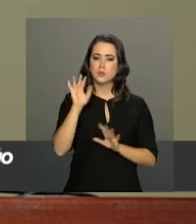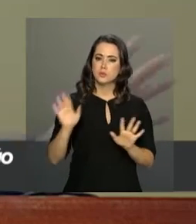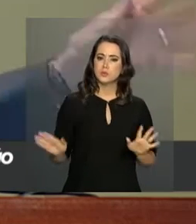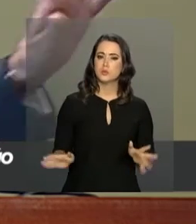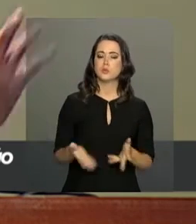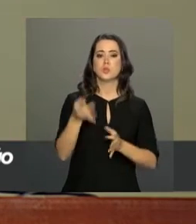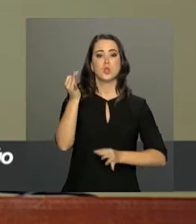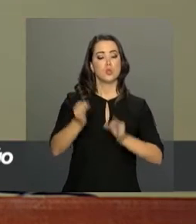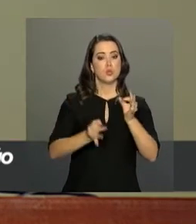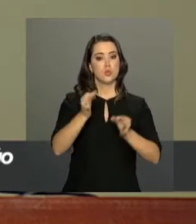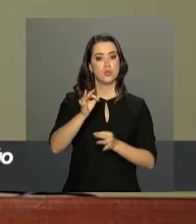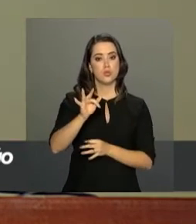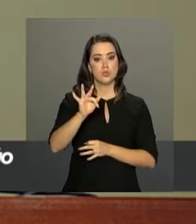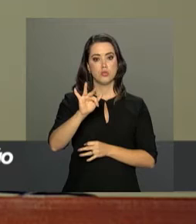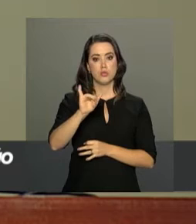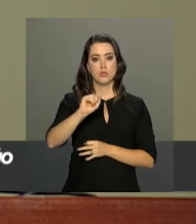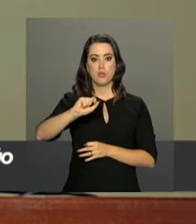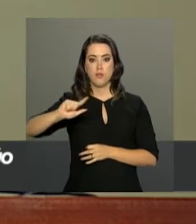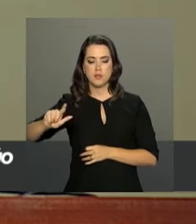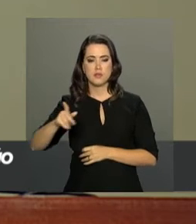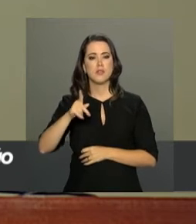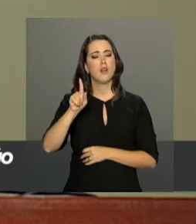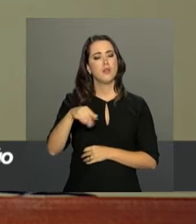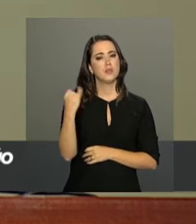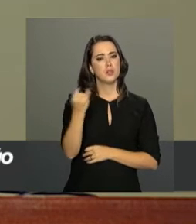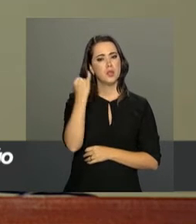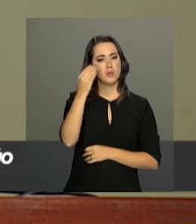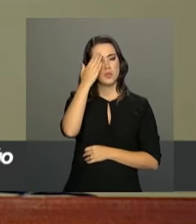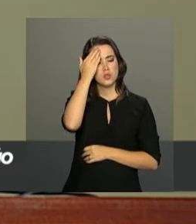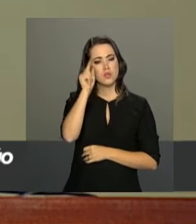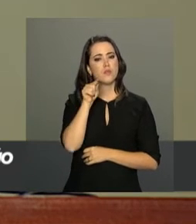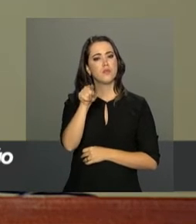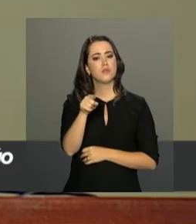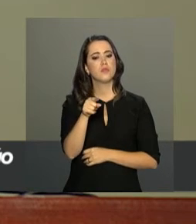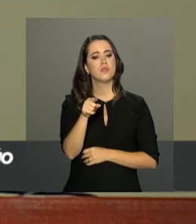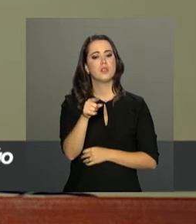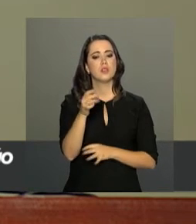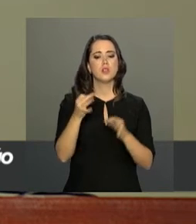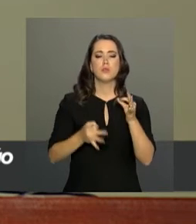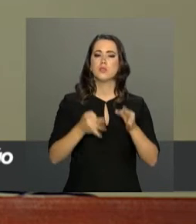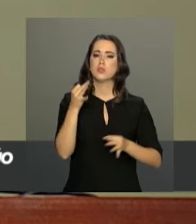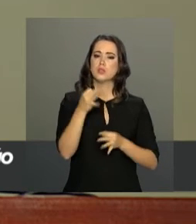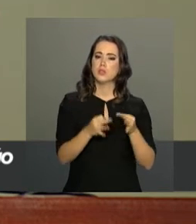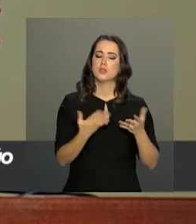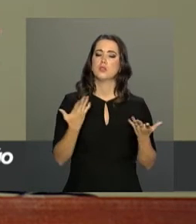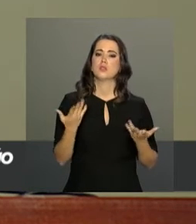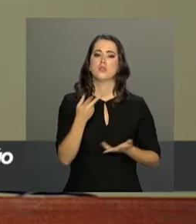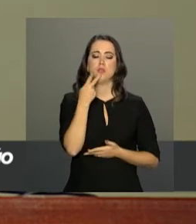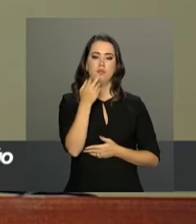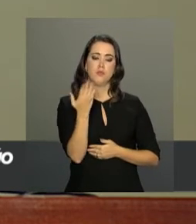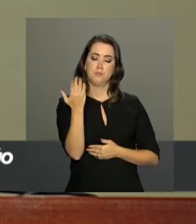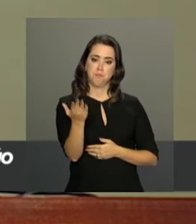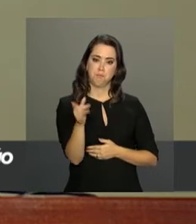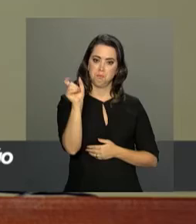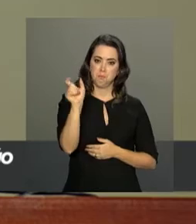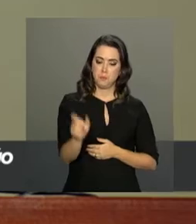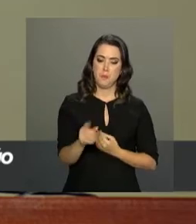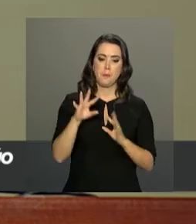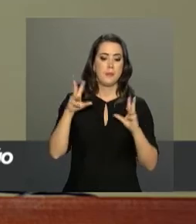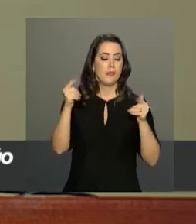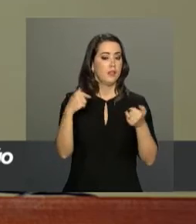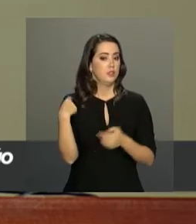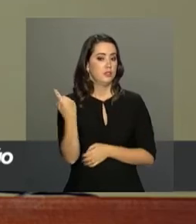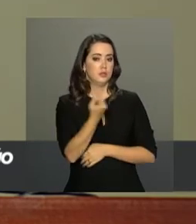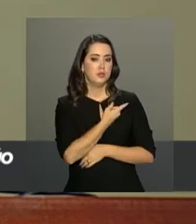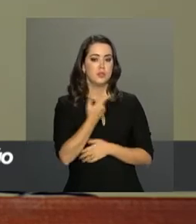fiscal é interessante vocábulo justiça como ele permeiam deve permear é como faz o ministro sofre todas